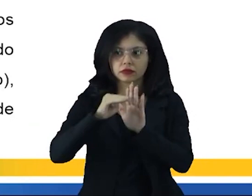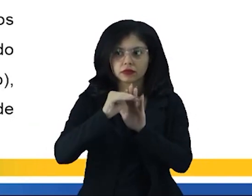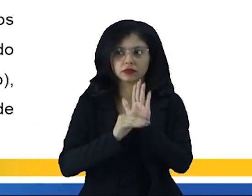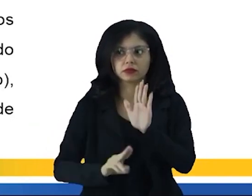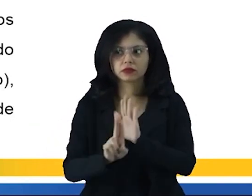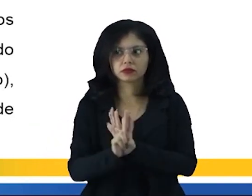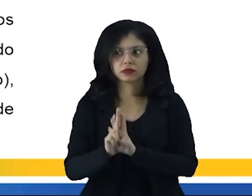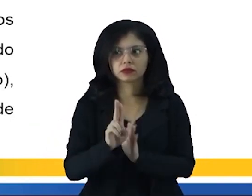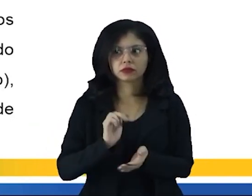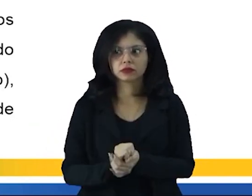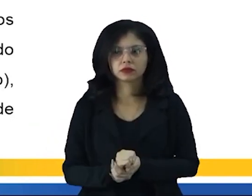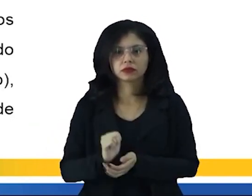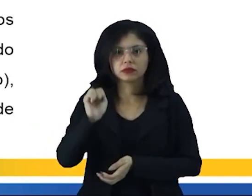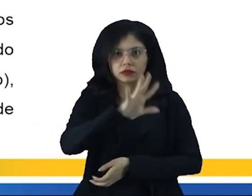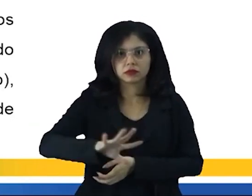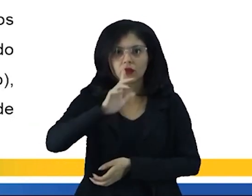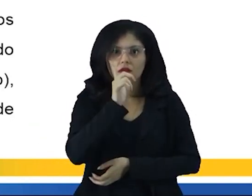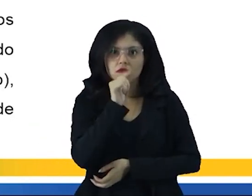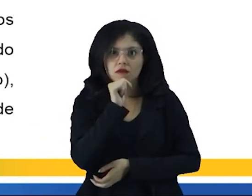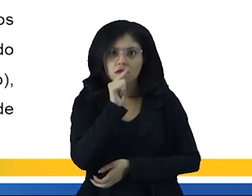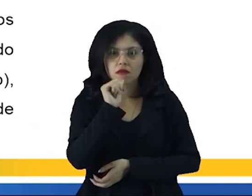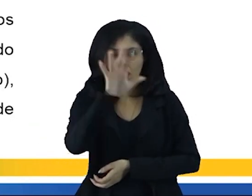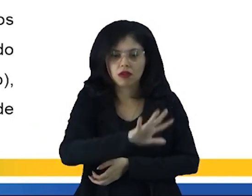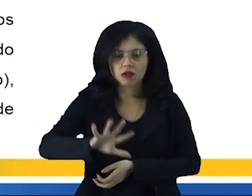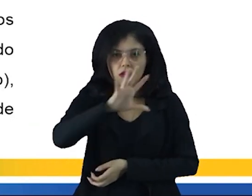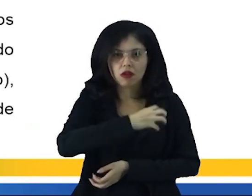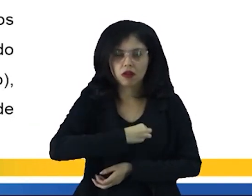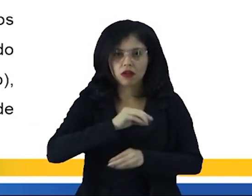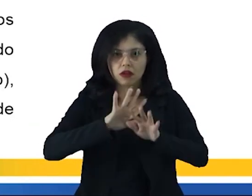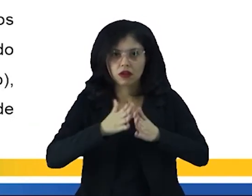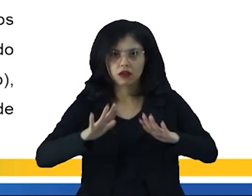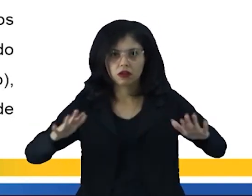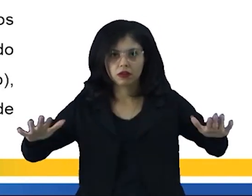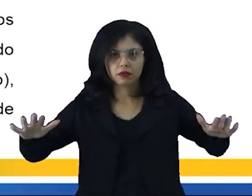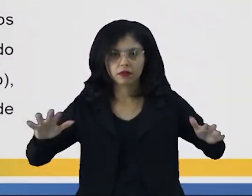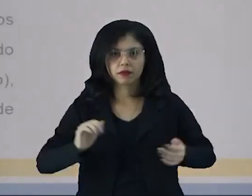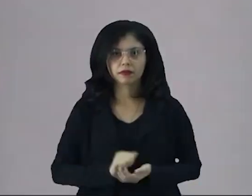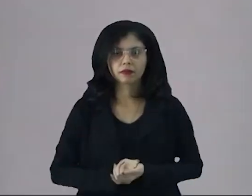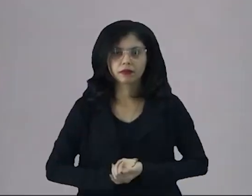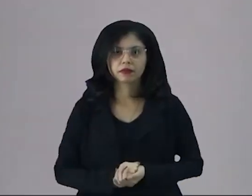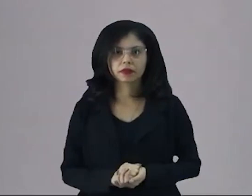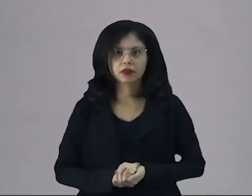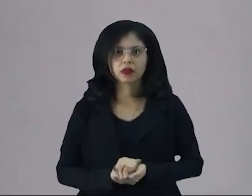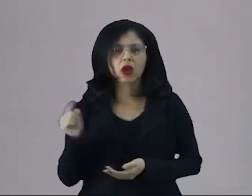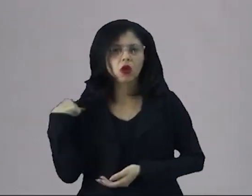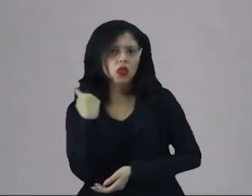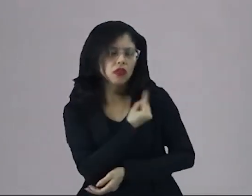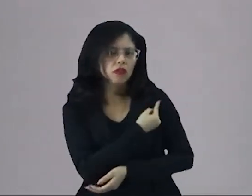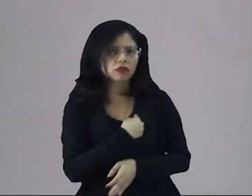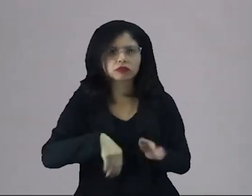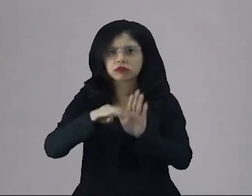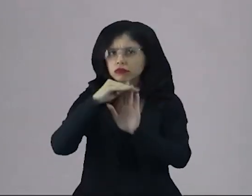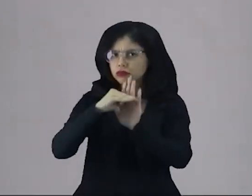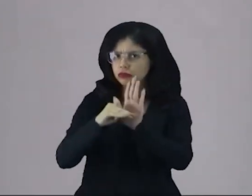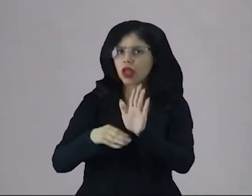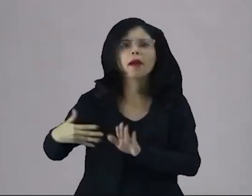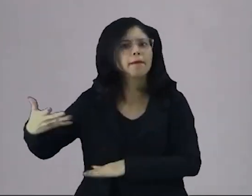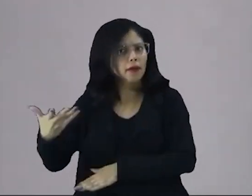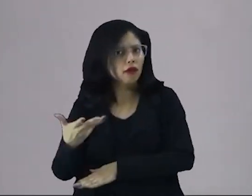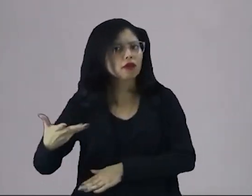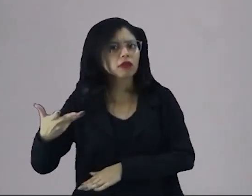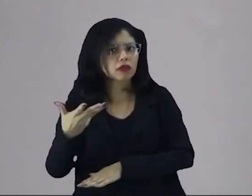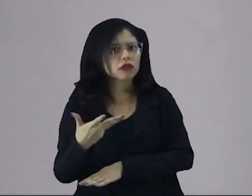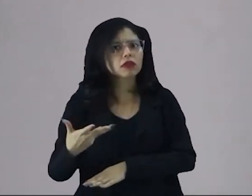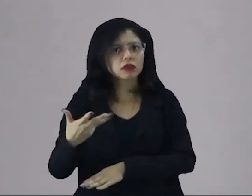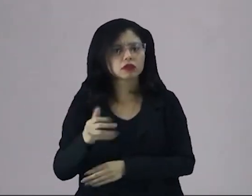em biomas aquáticos e biomas terrestres. Nosso caso aqui, nós vamos dar ênfase basicamente